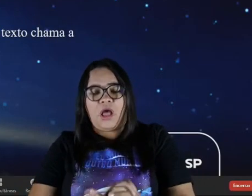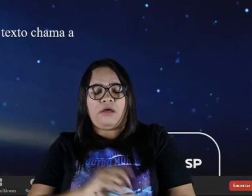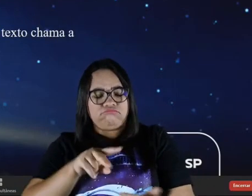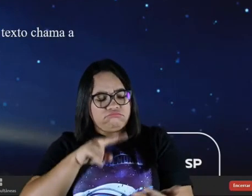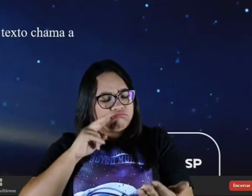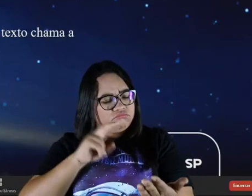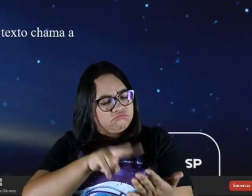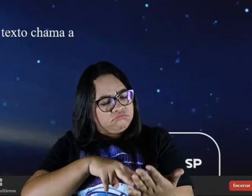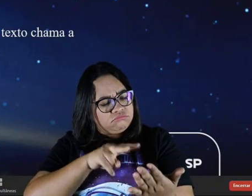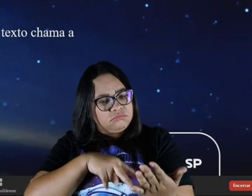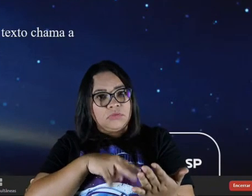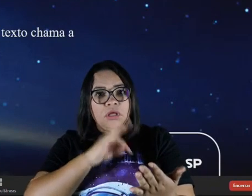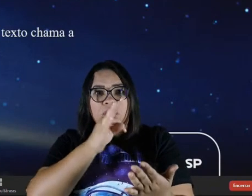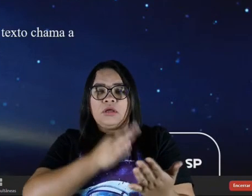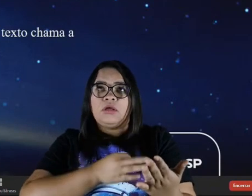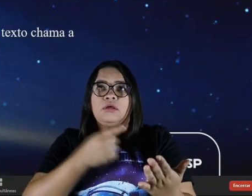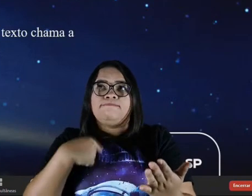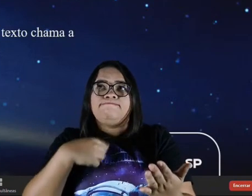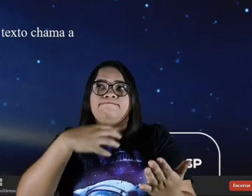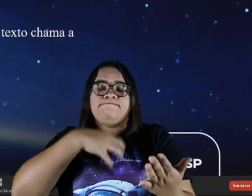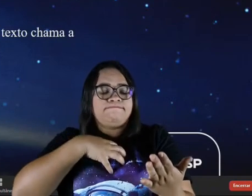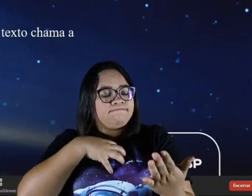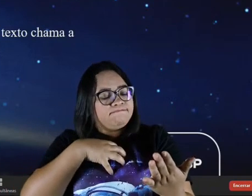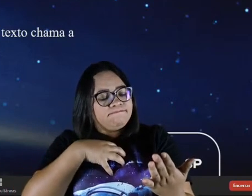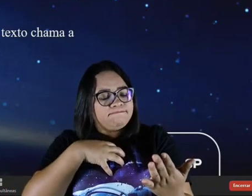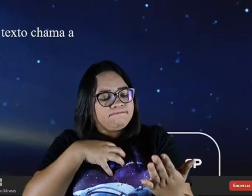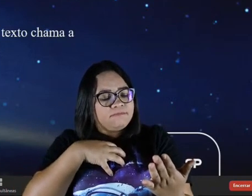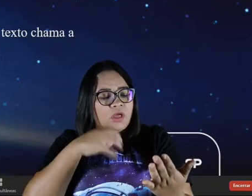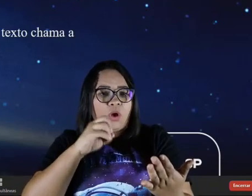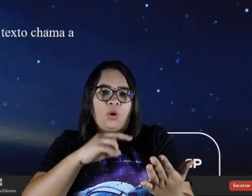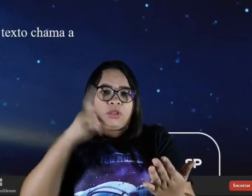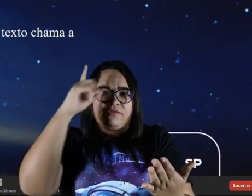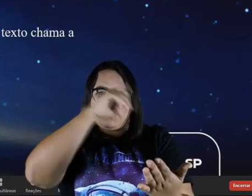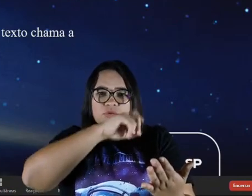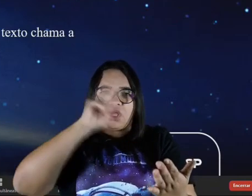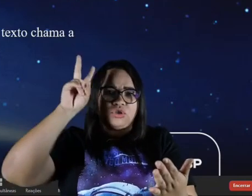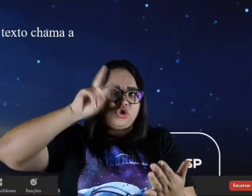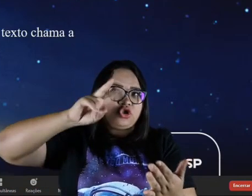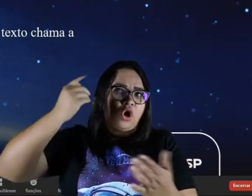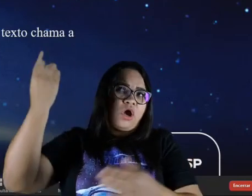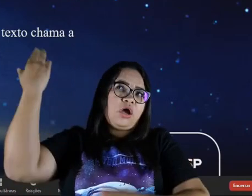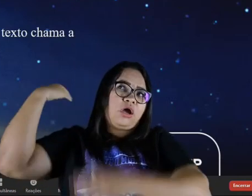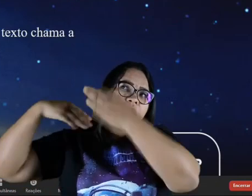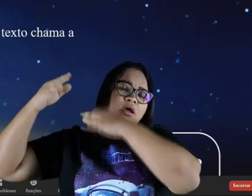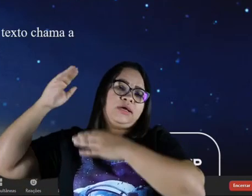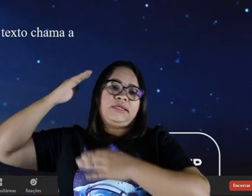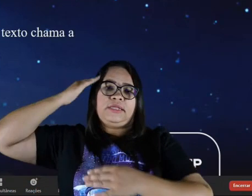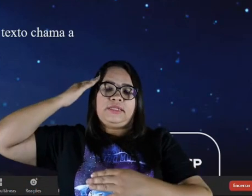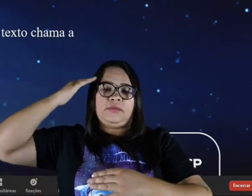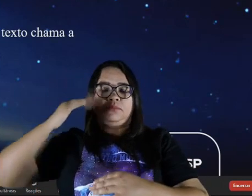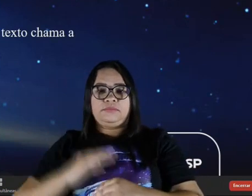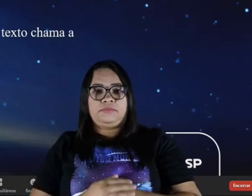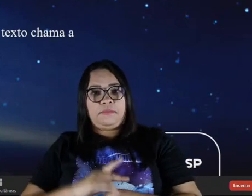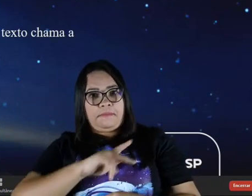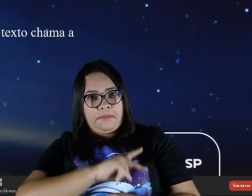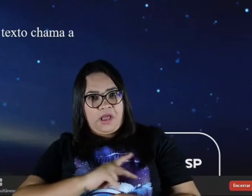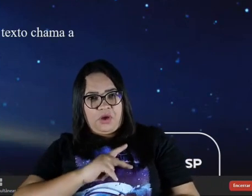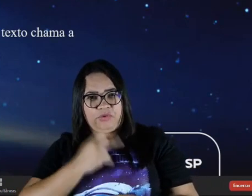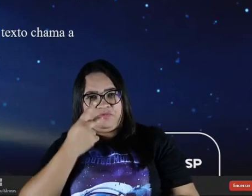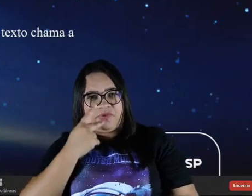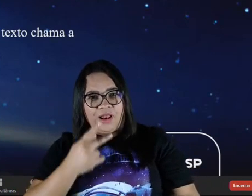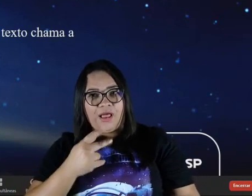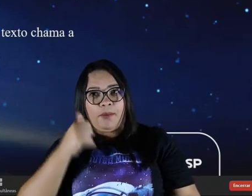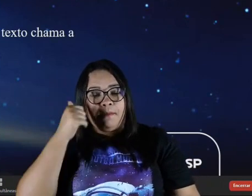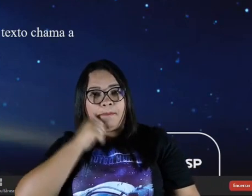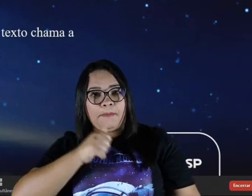a sua atenção, talvez por sua peculiaridade, ou a sua dificuldade histórico-conceitual. Paulo fala para as mulheres ficarem caladas na